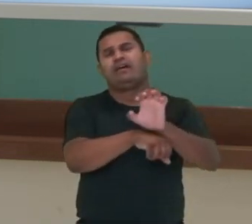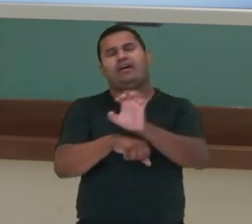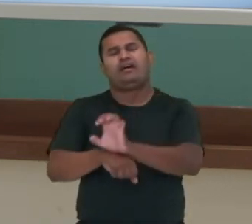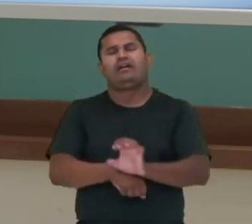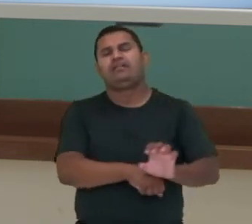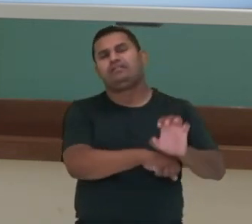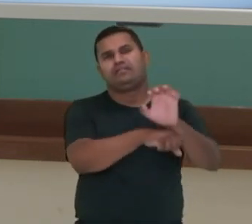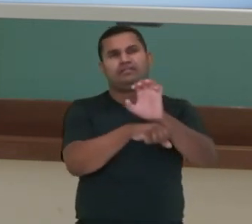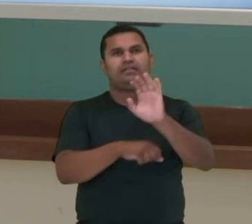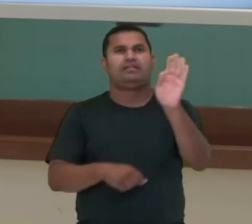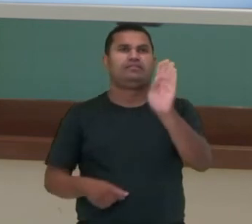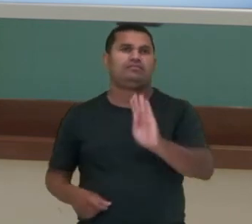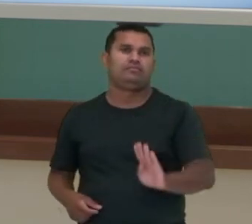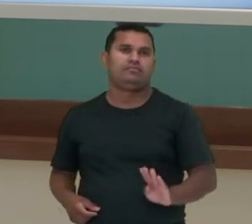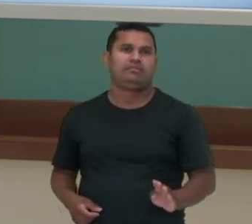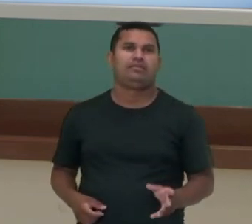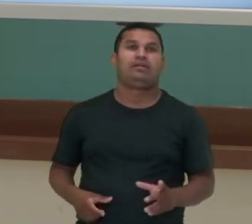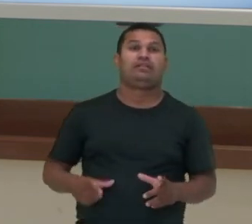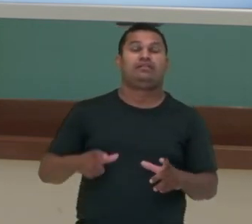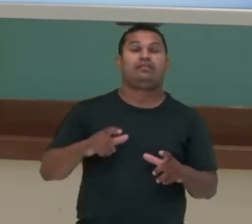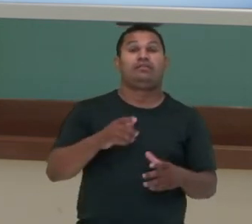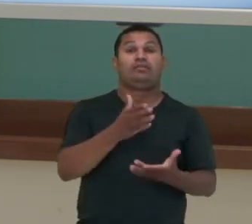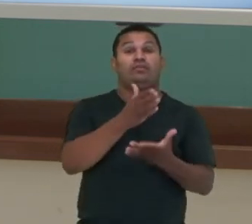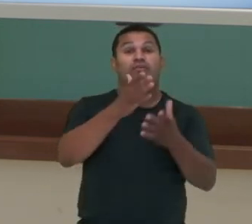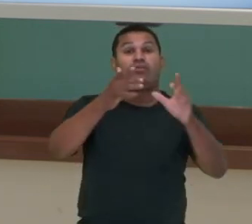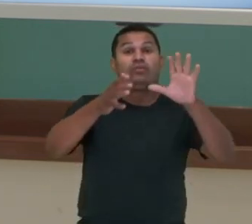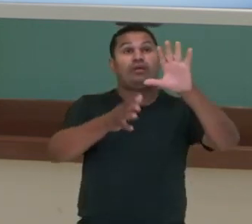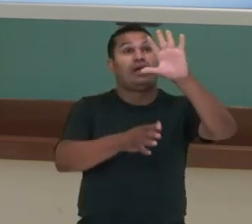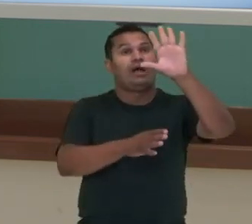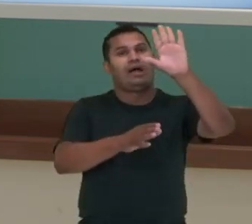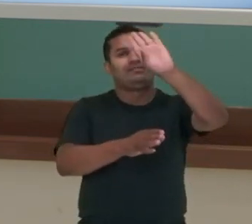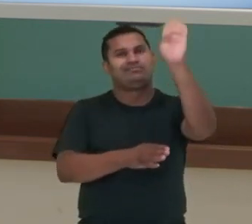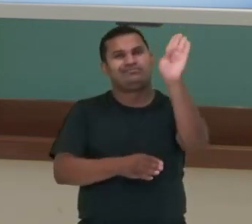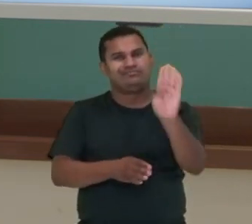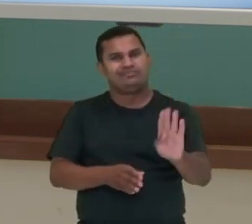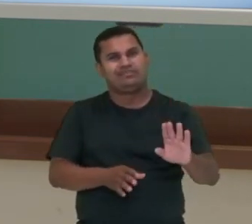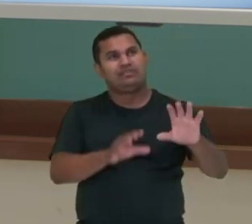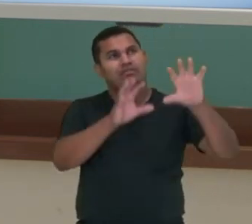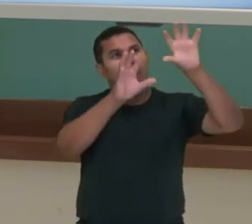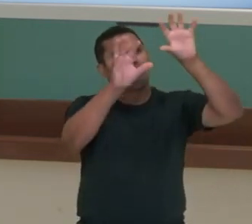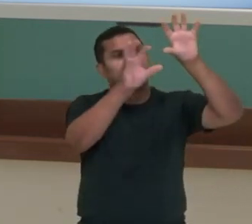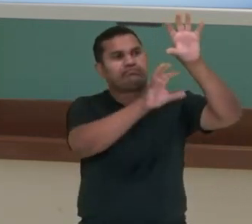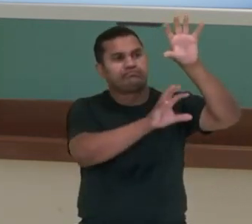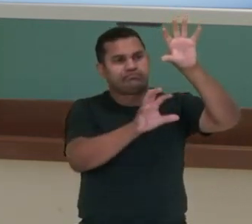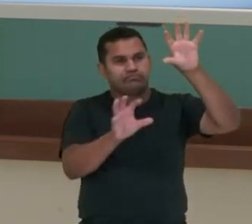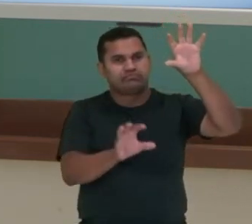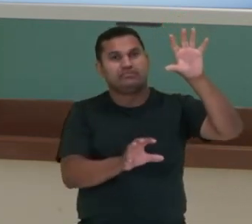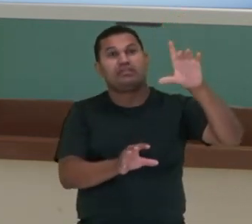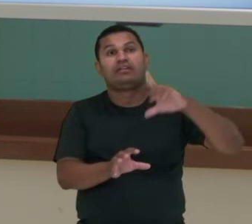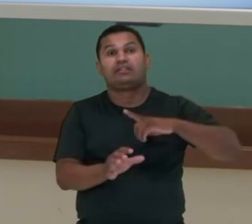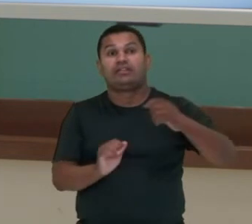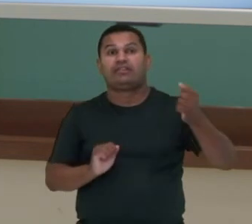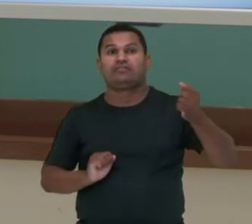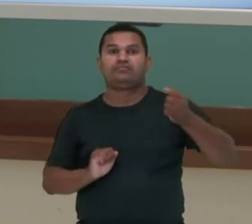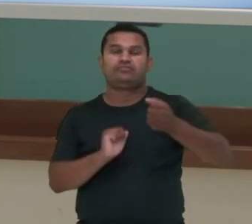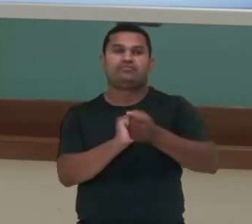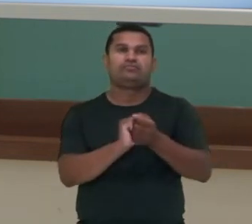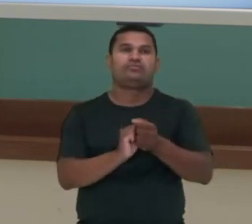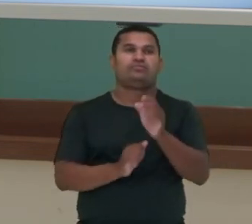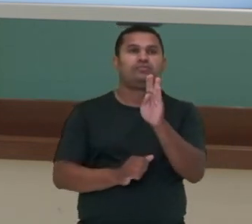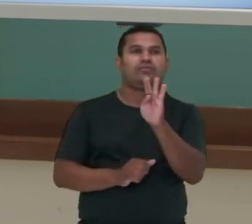estados brasileiros, né, várias partes do Brasil que fazem, né, o conjunto dessa reserva da biosfera,